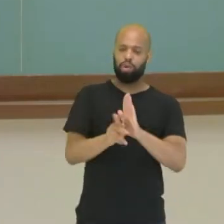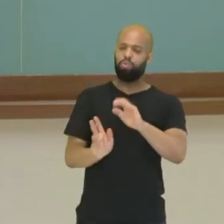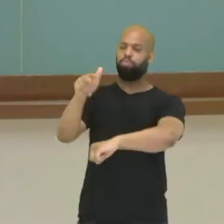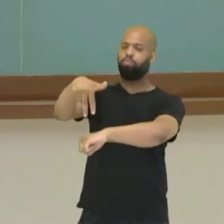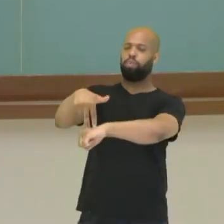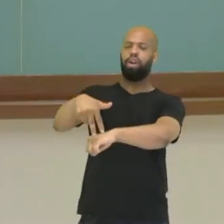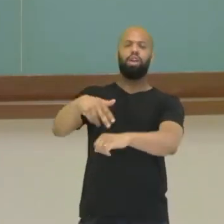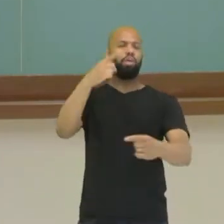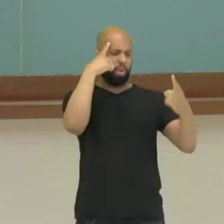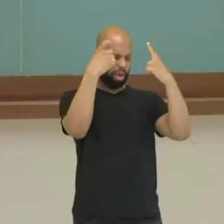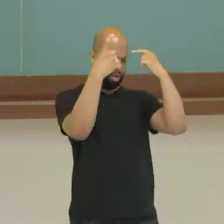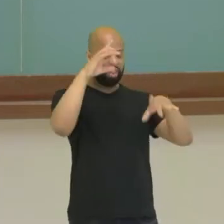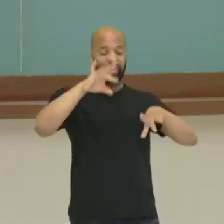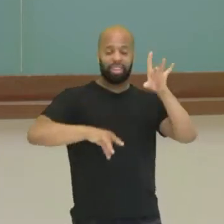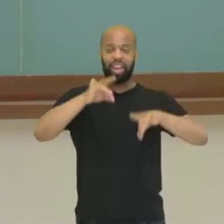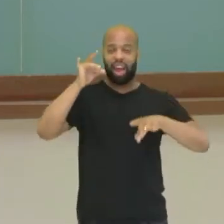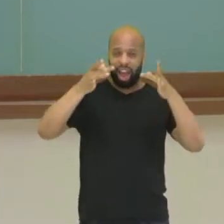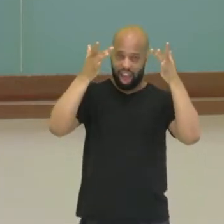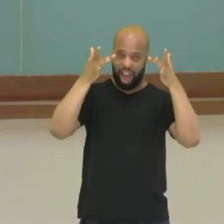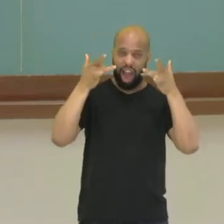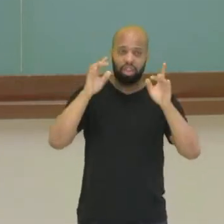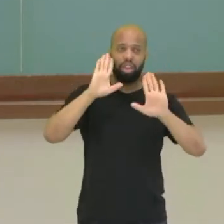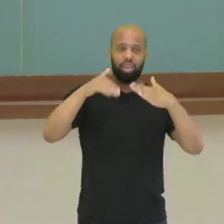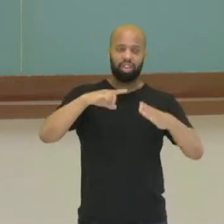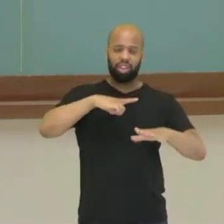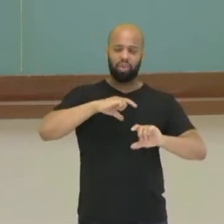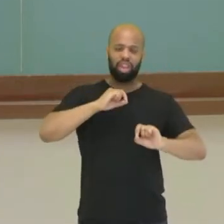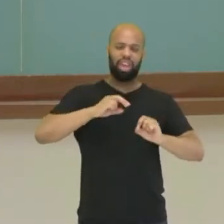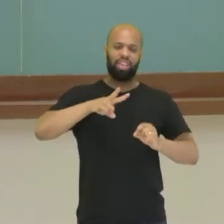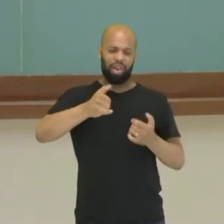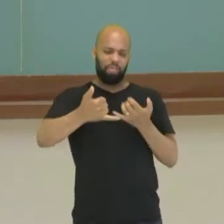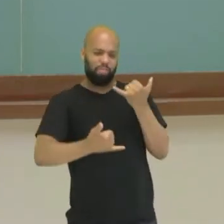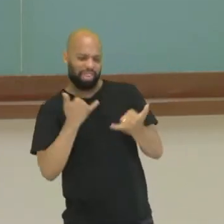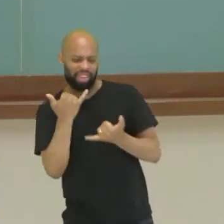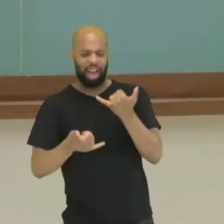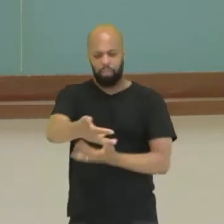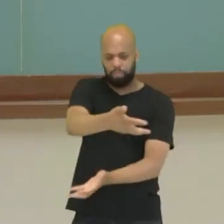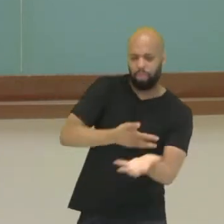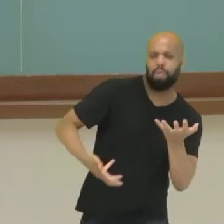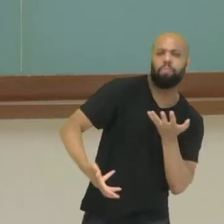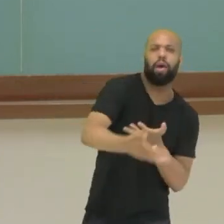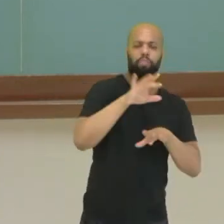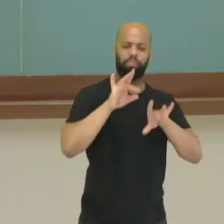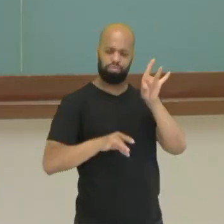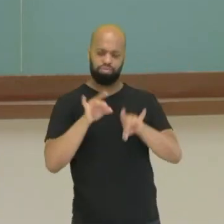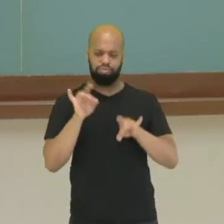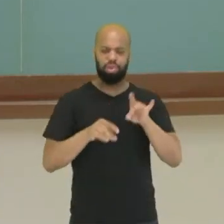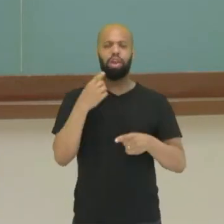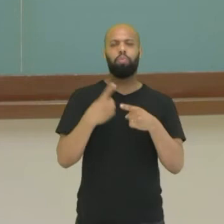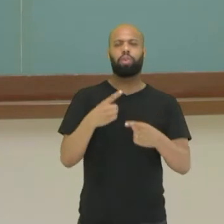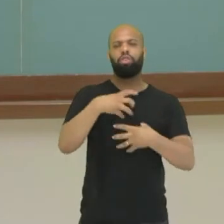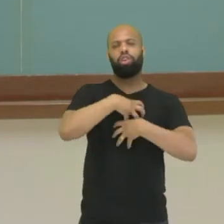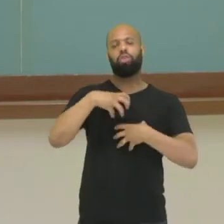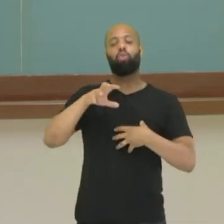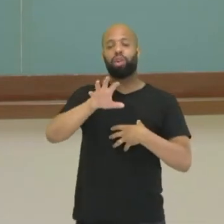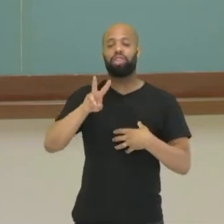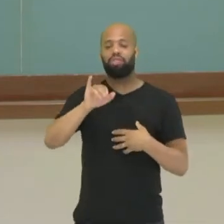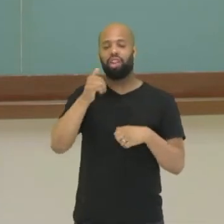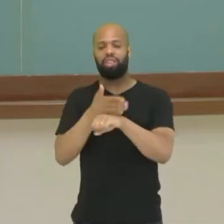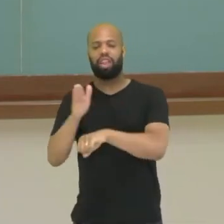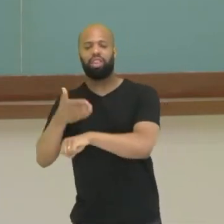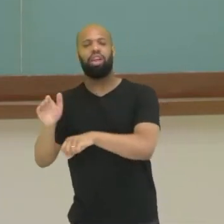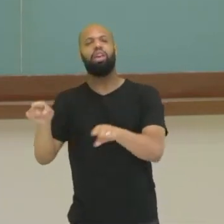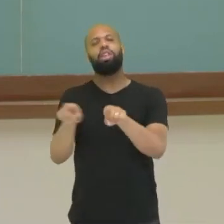improvisação, os artistas eles vão jogar muito, né? Porque através do jogo teatral eles vão praticando, vão percebendo, né,